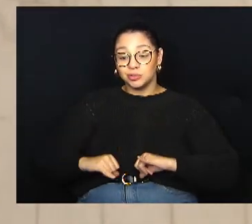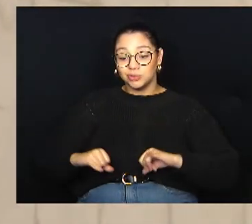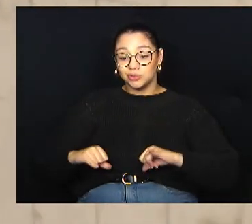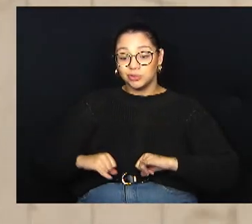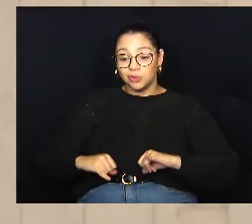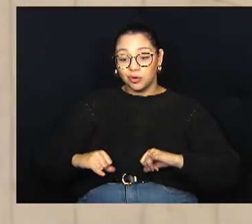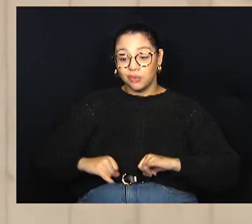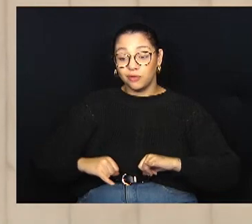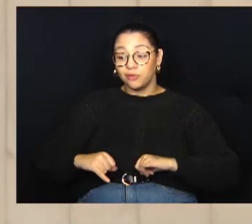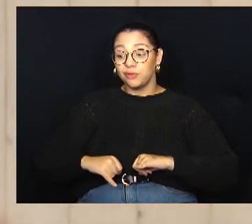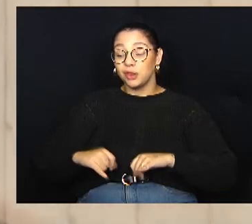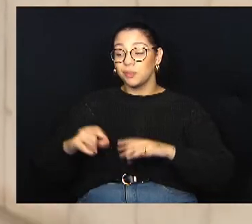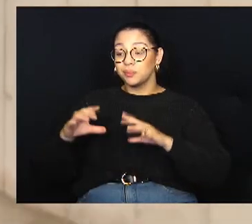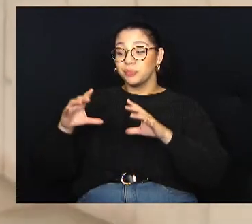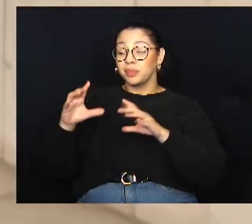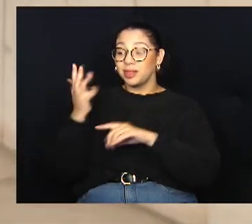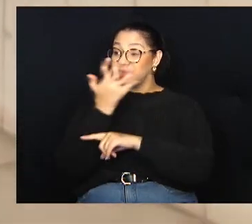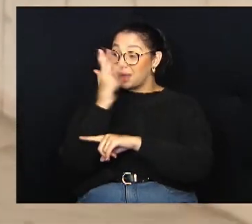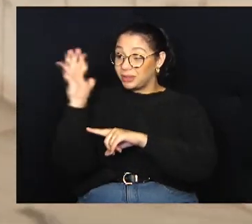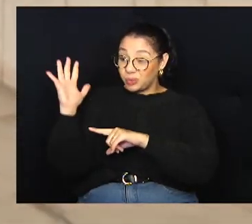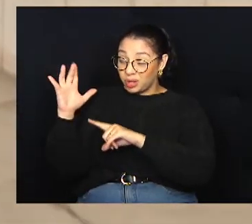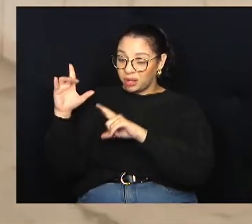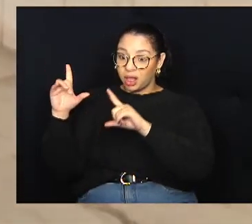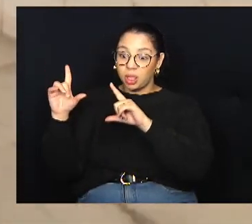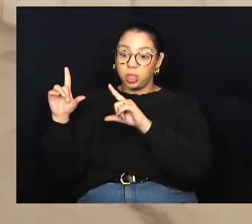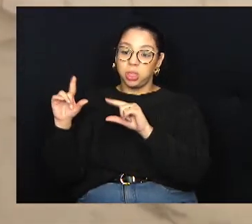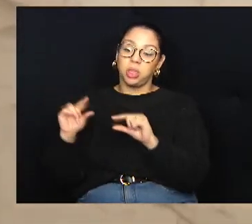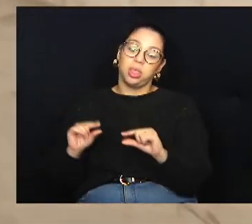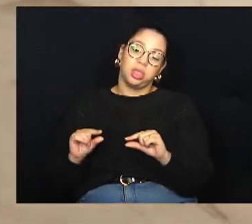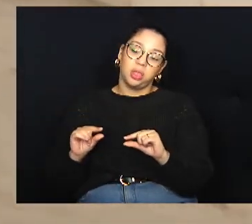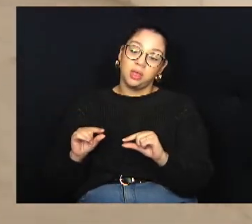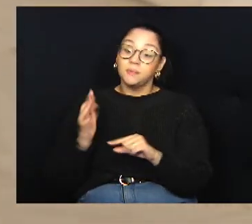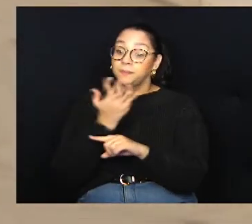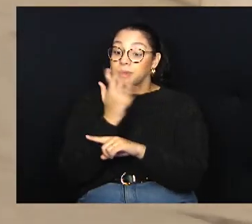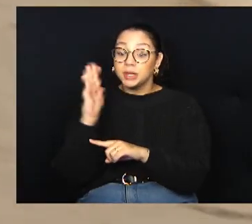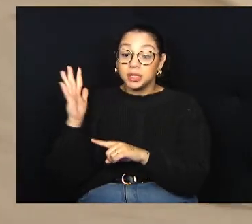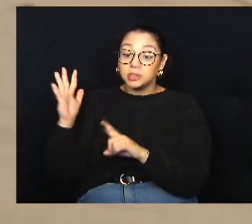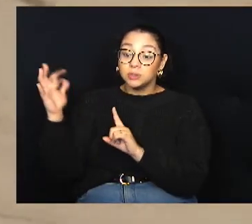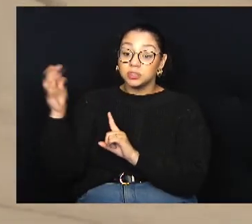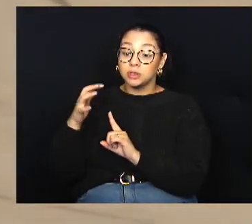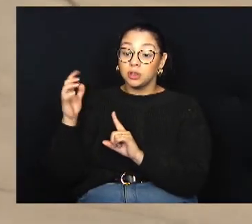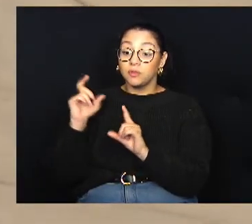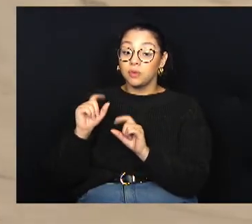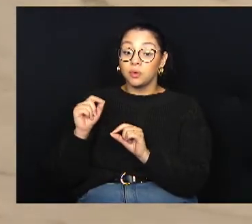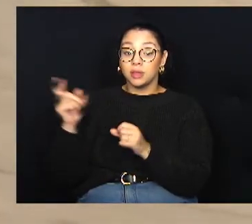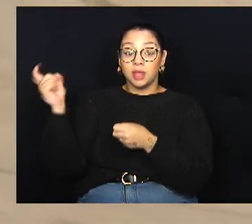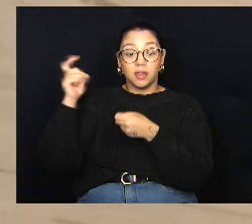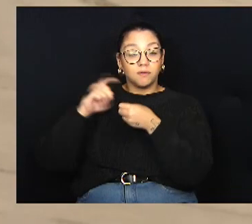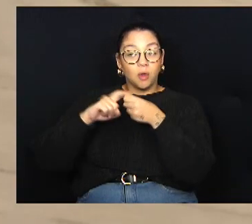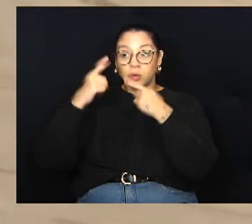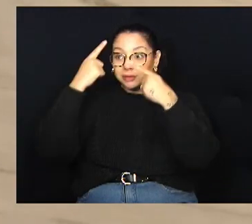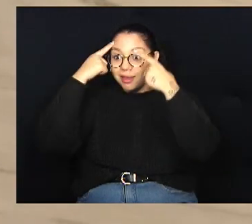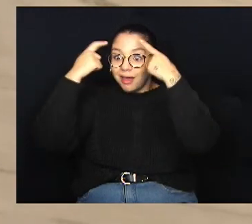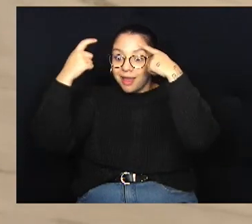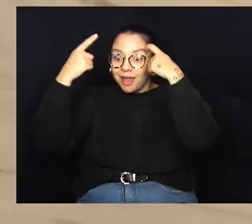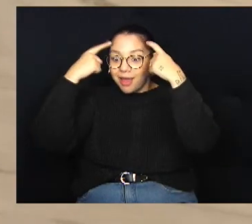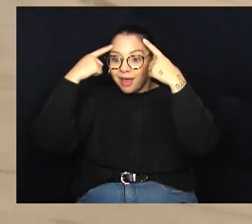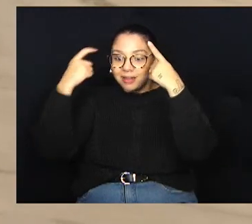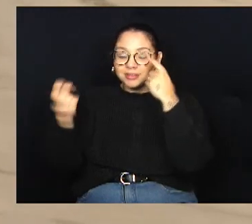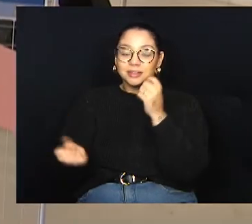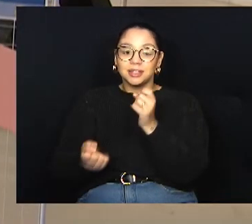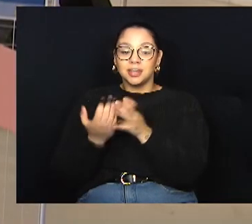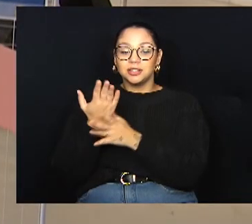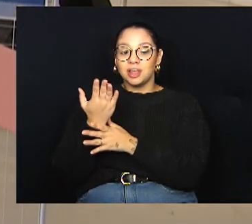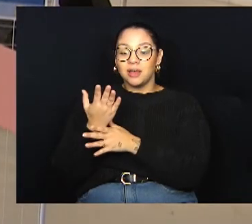a natureza, o que ela traz para a criança? Ela traz o retorno dela, a criatividade, ela se